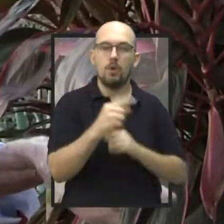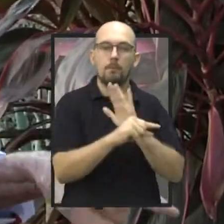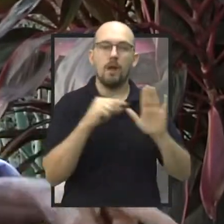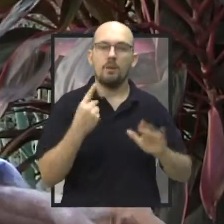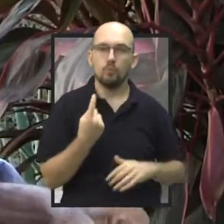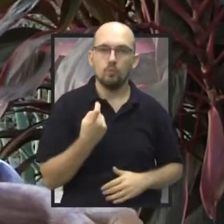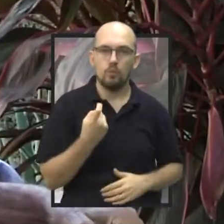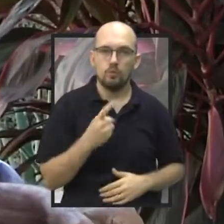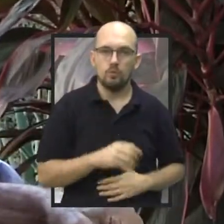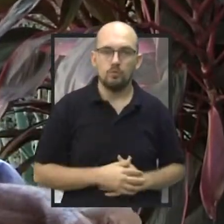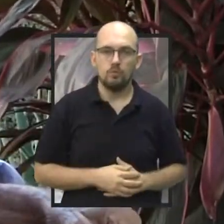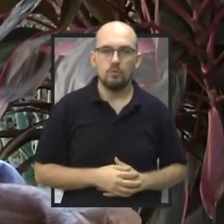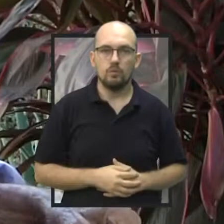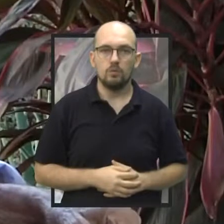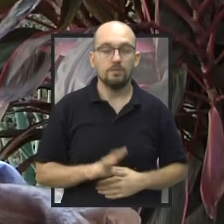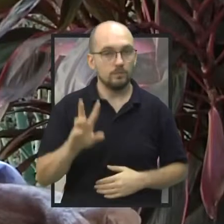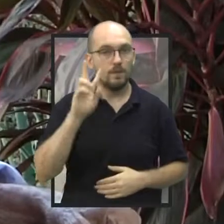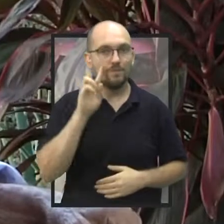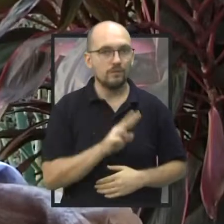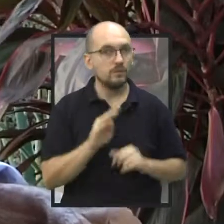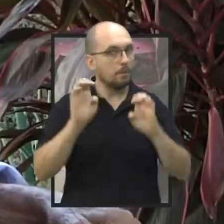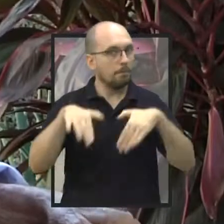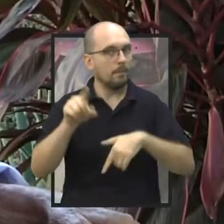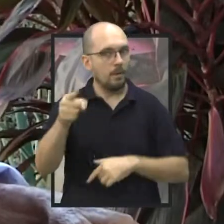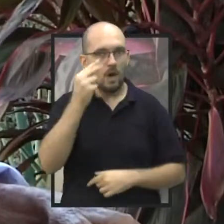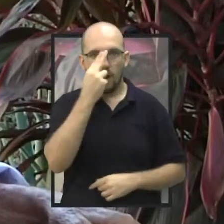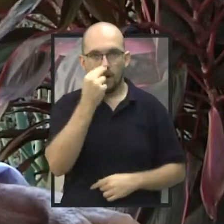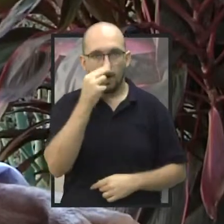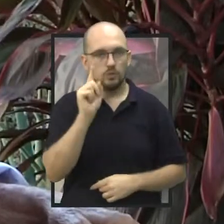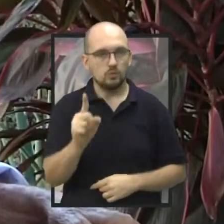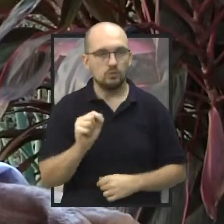único. Então veja bem, Ângelo,